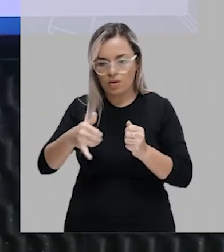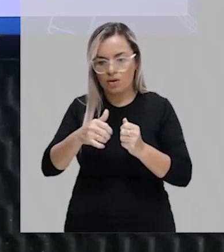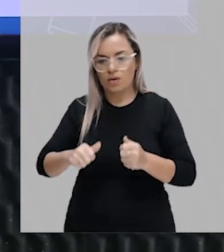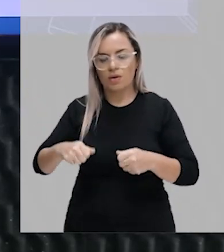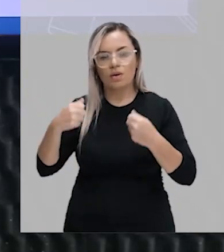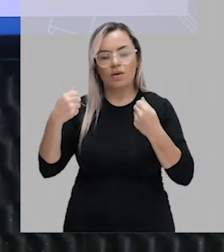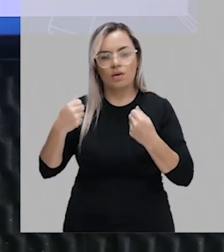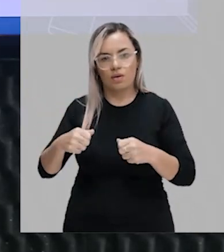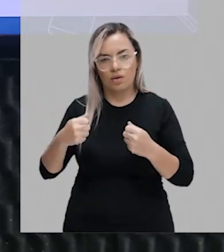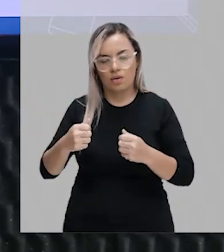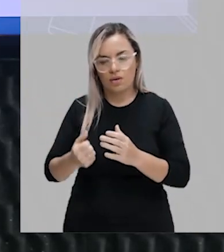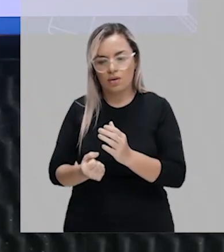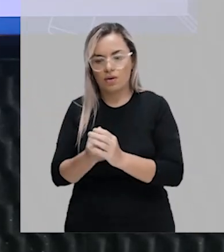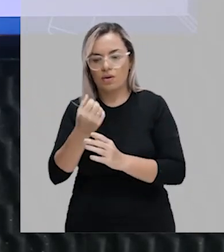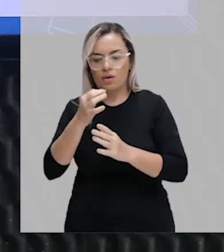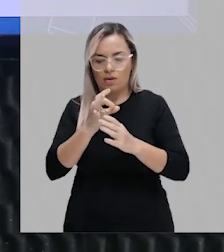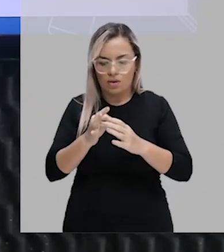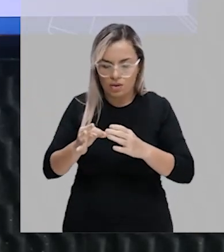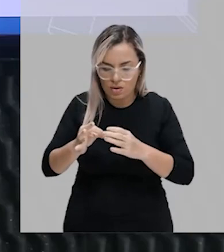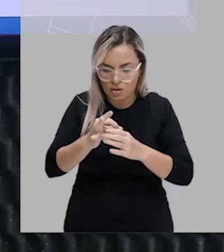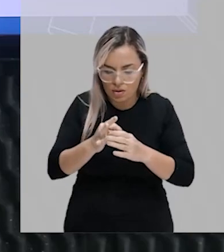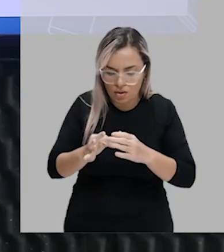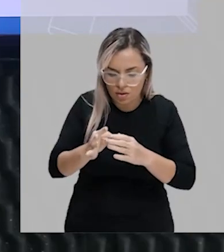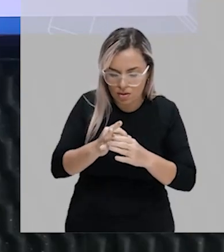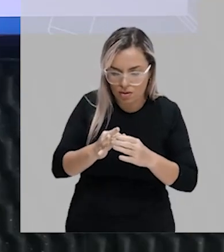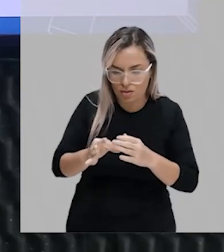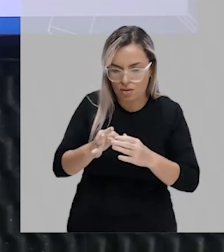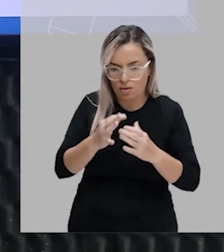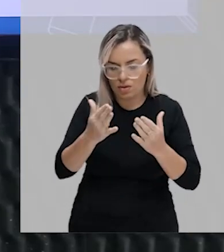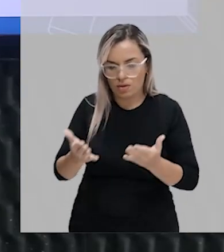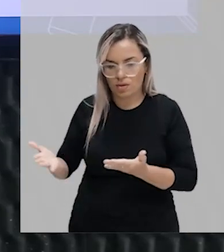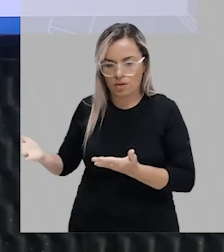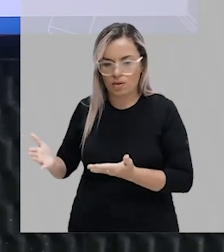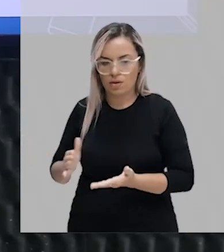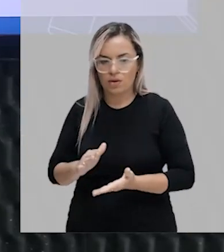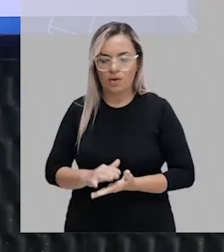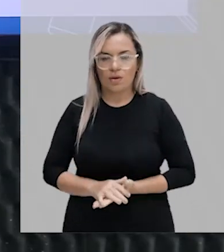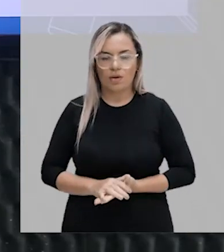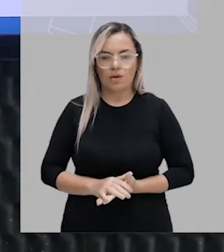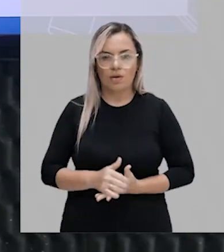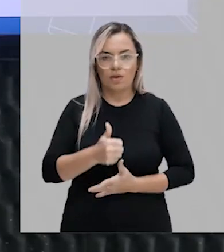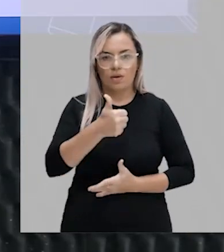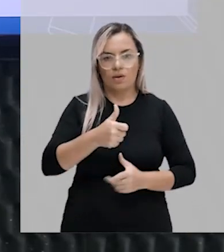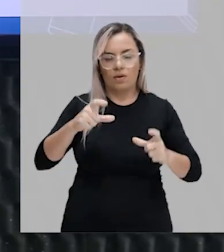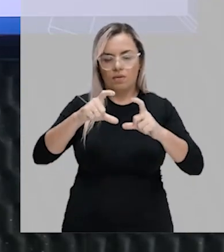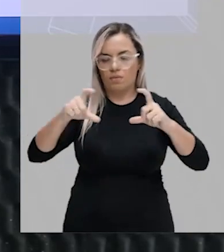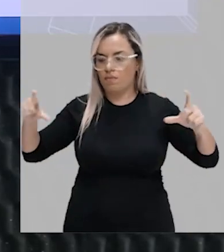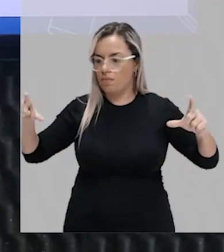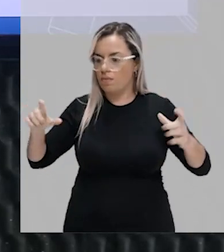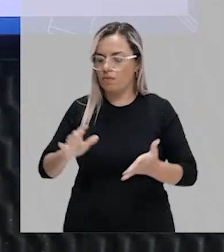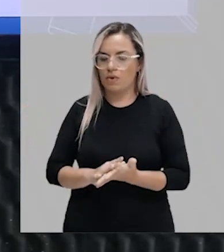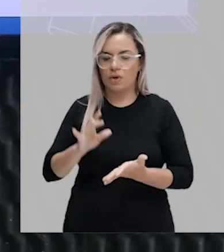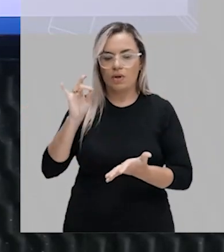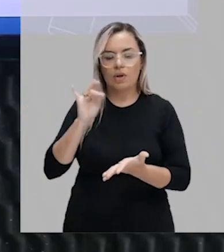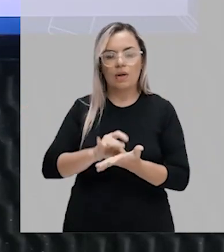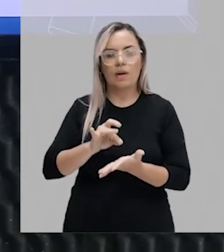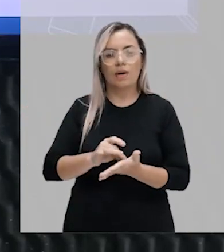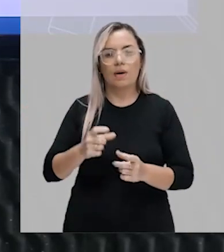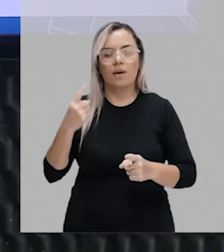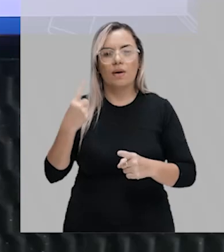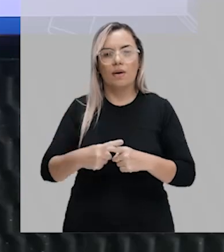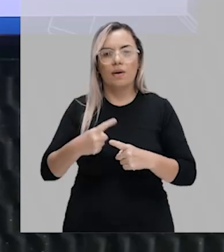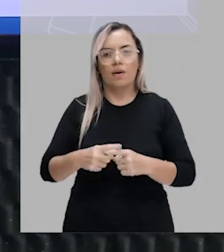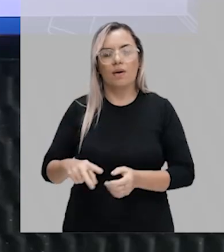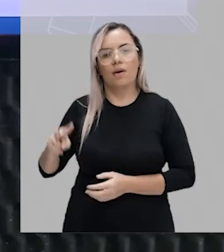à formação de aminoácidos. Então, essa alternativa, pessoal, ela vai ser verdadeira. Por quê? Vamos lembrar